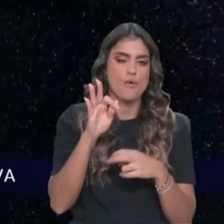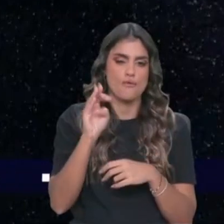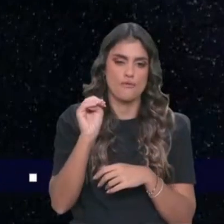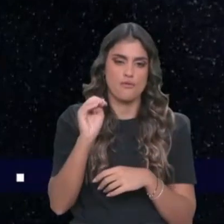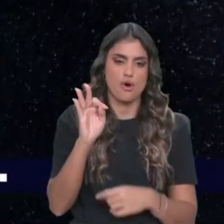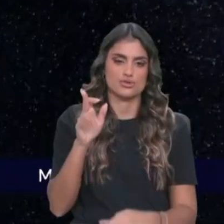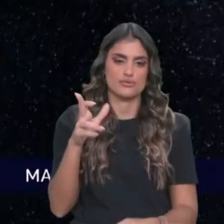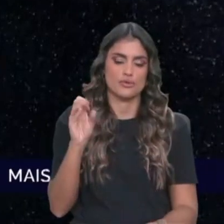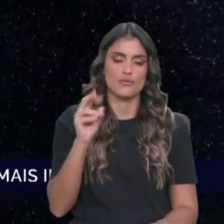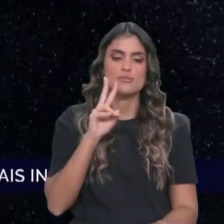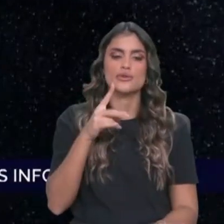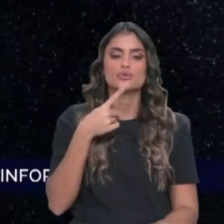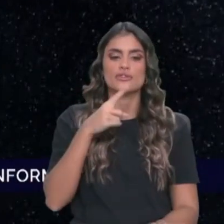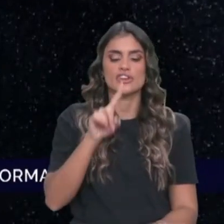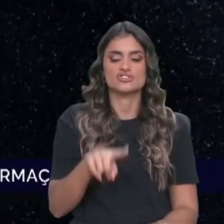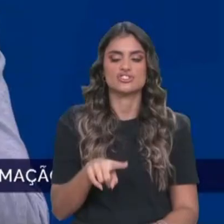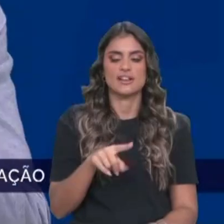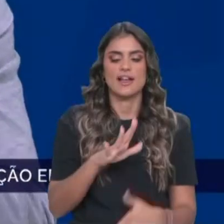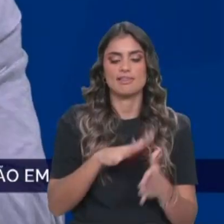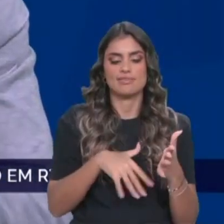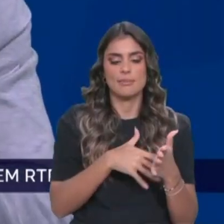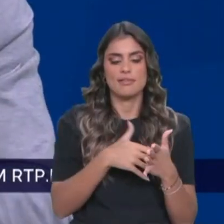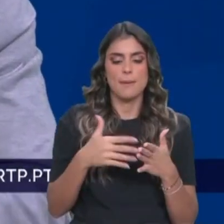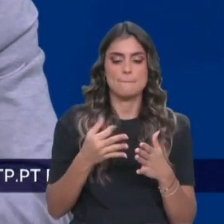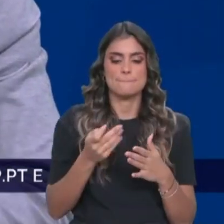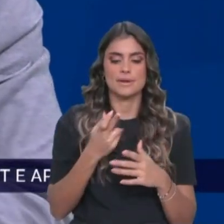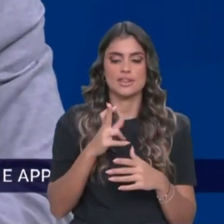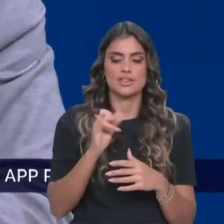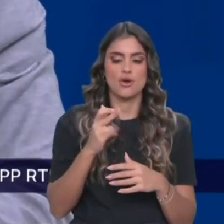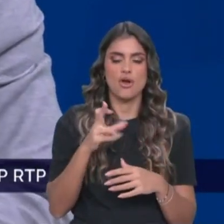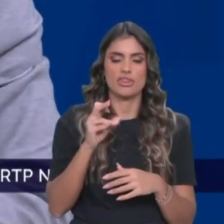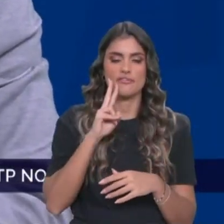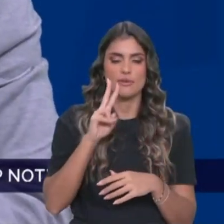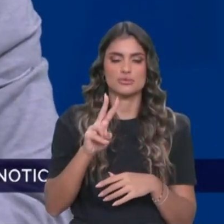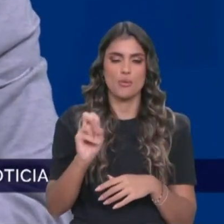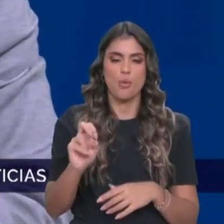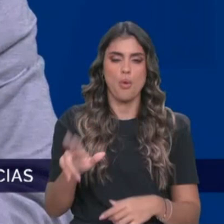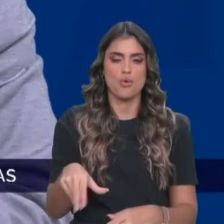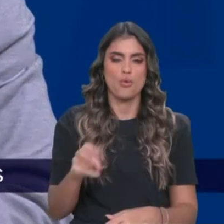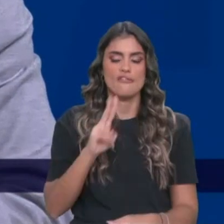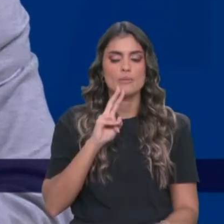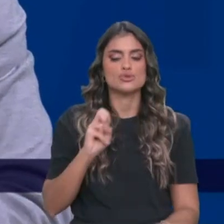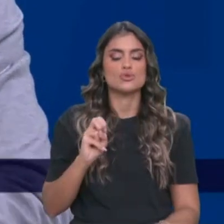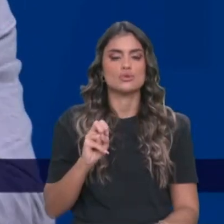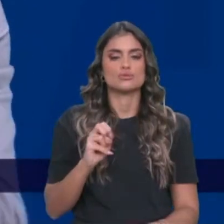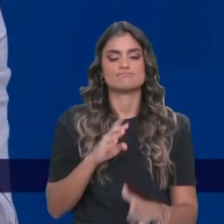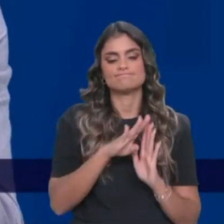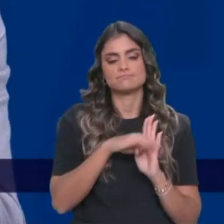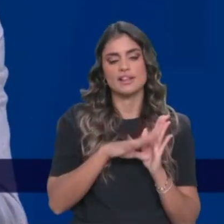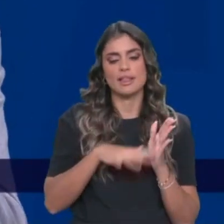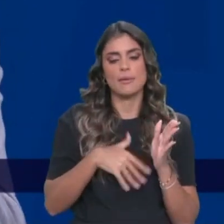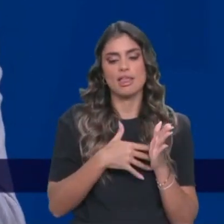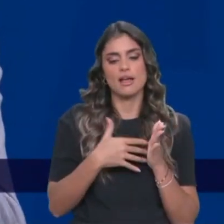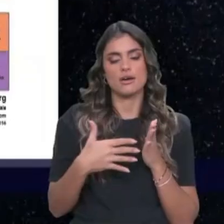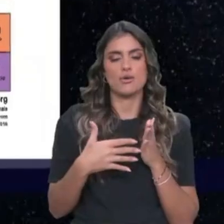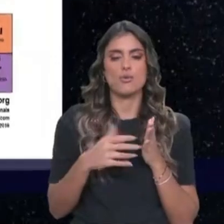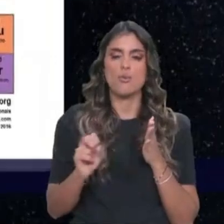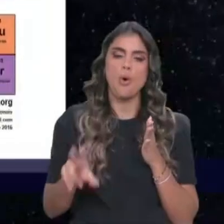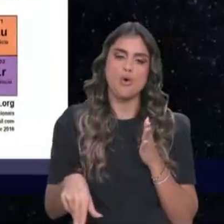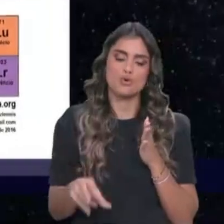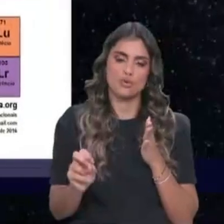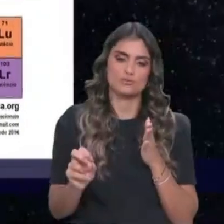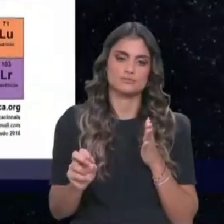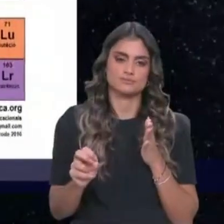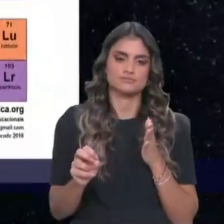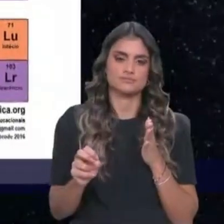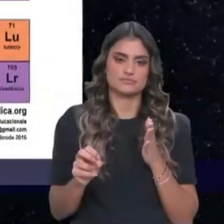vez àquela tabela periódica e vamos encontrar o ouro. E, quando olhamos para a tabela periódica, diz-nos que o ouro é,